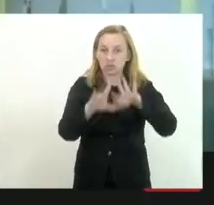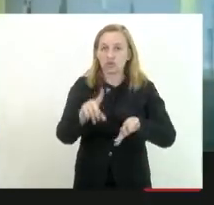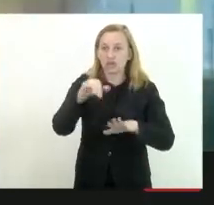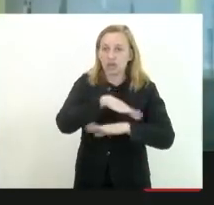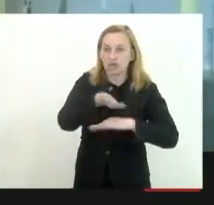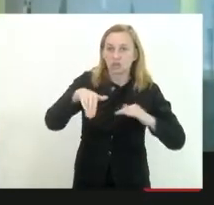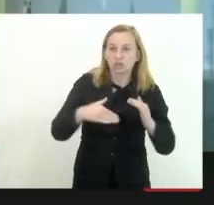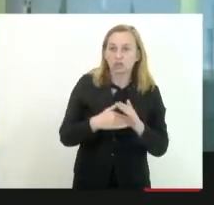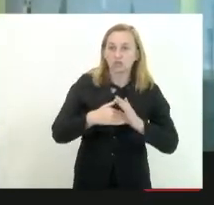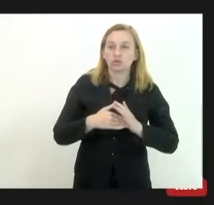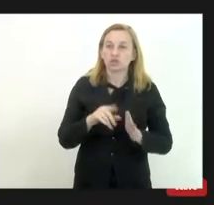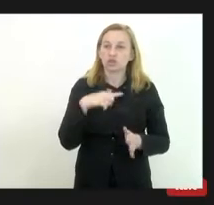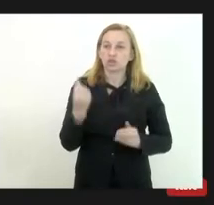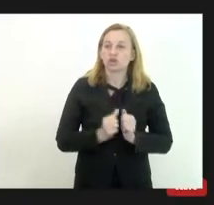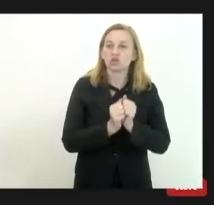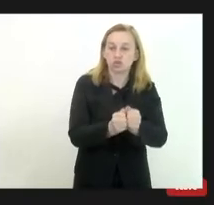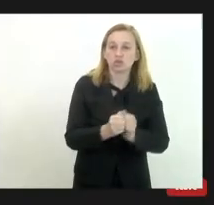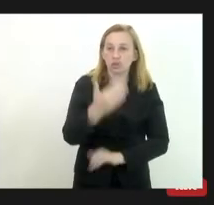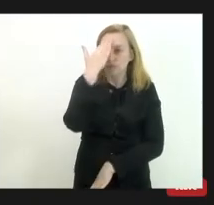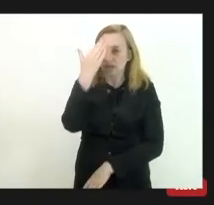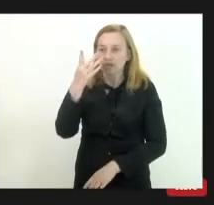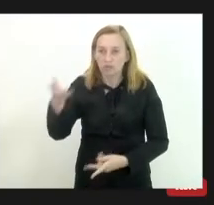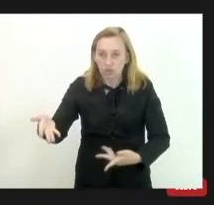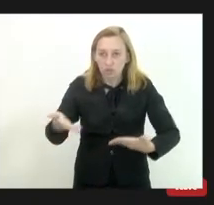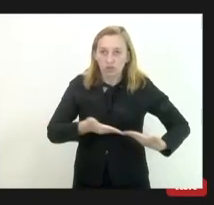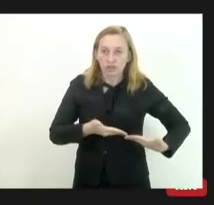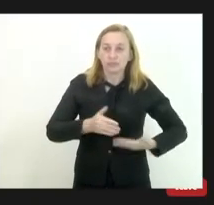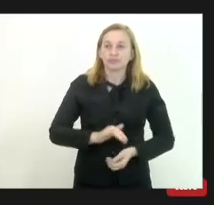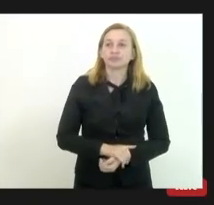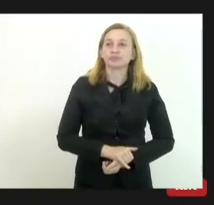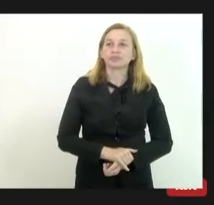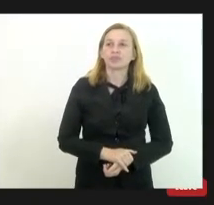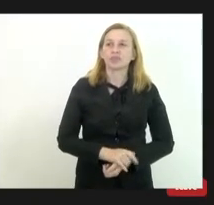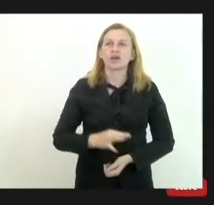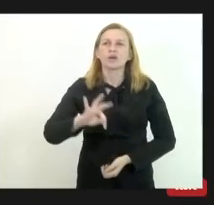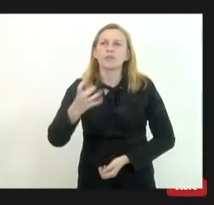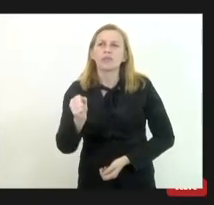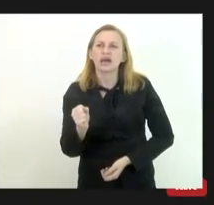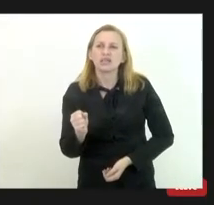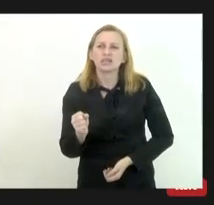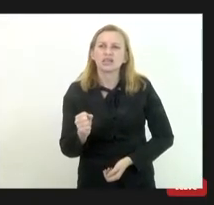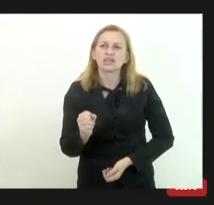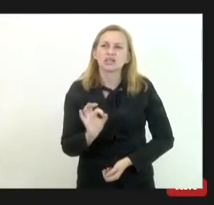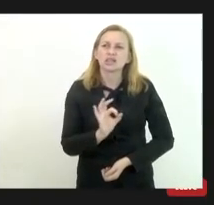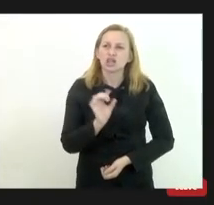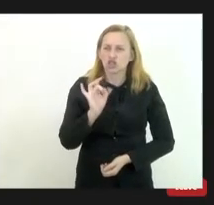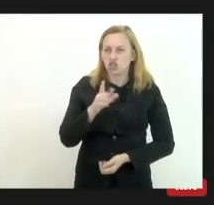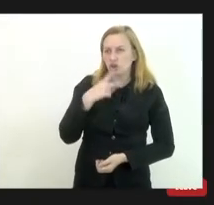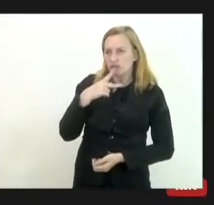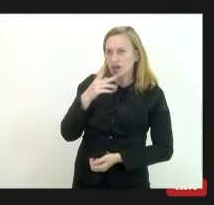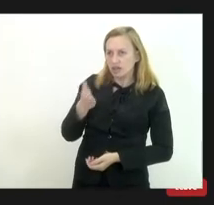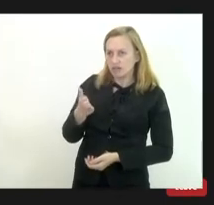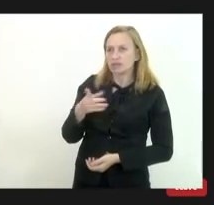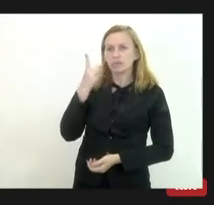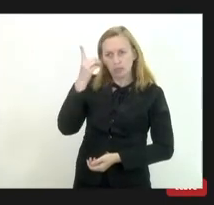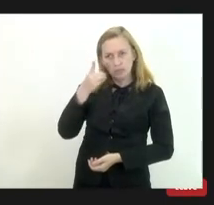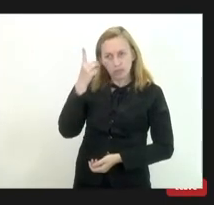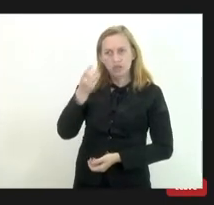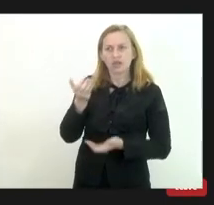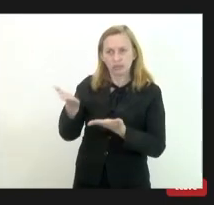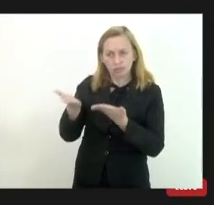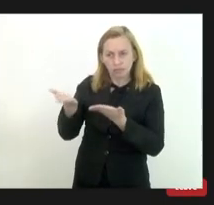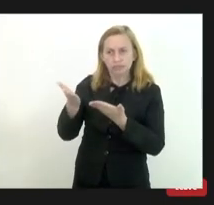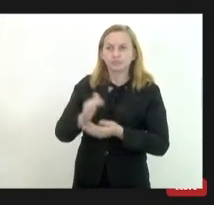estamos juntos, muito agradecido pelo convite. Marta, só uma frase. Claro, deputado Átila Nunes. Não,